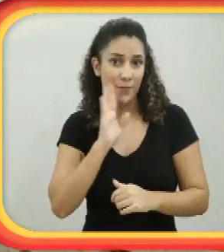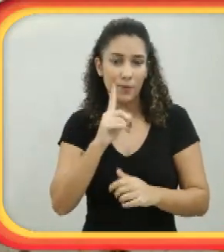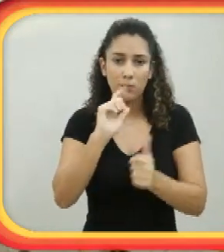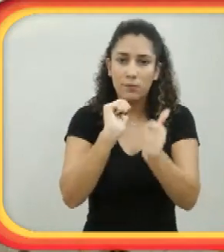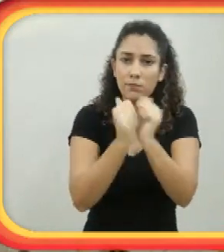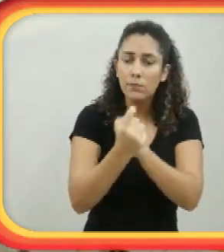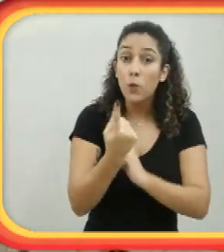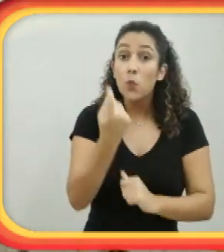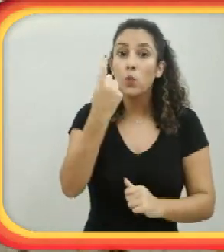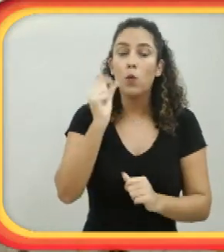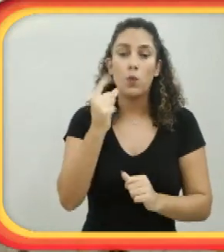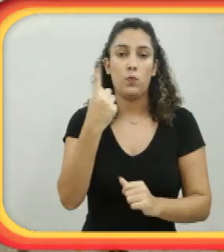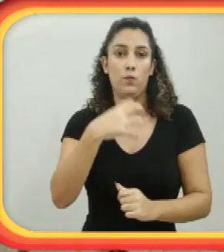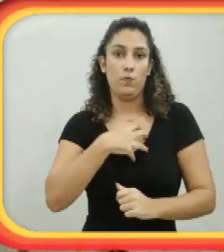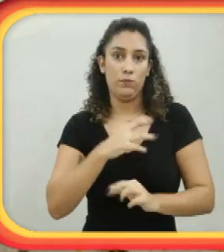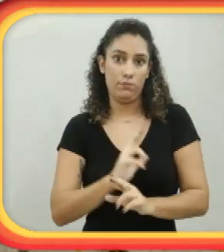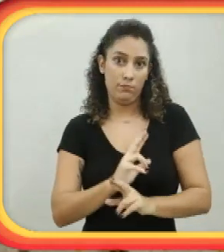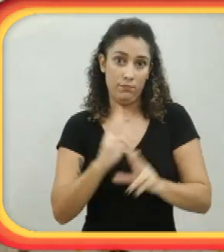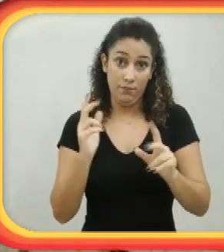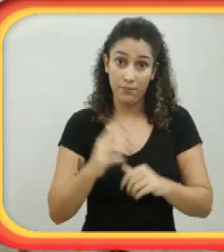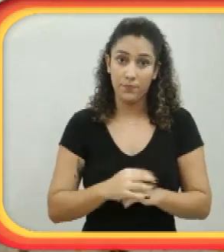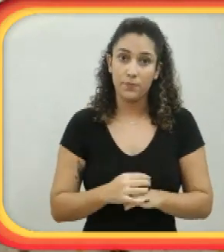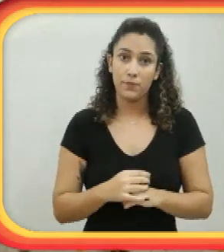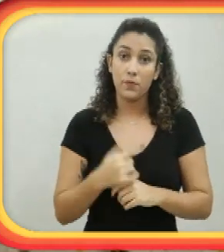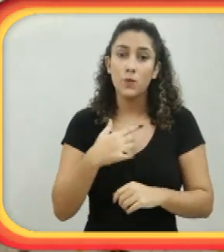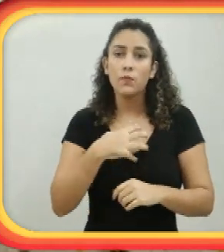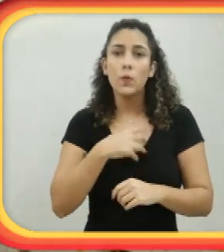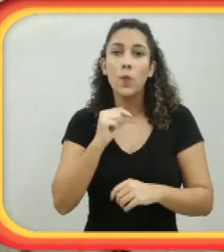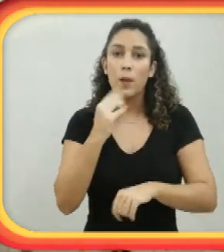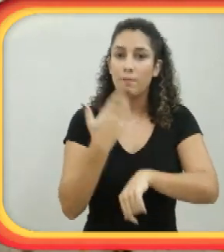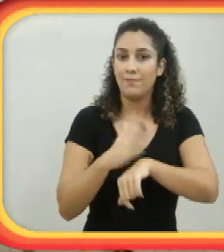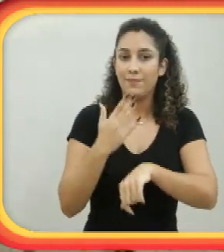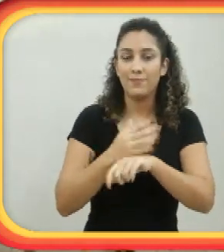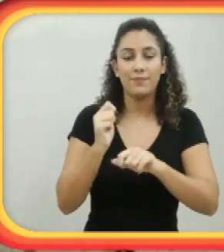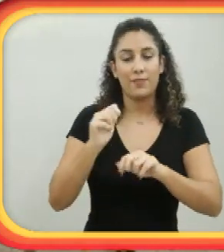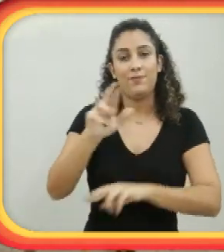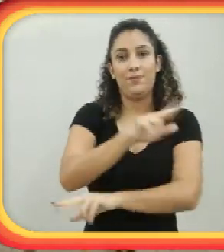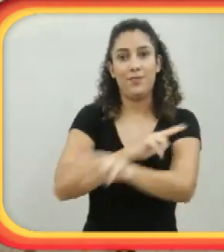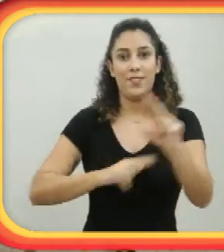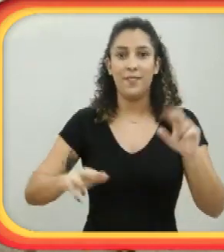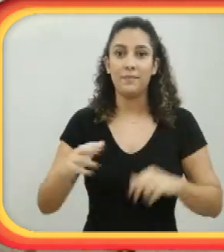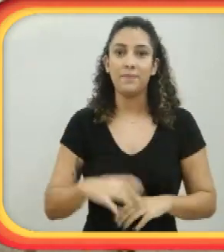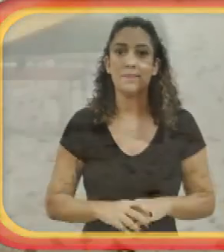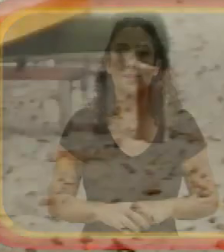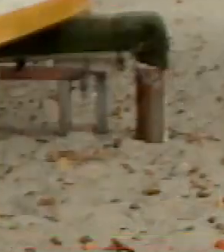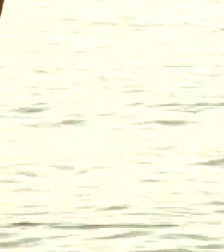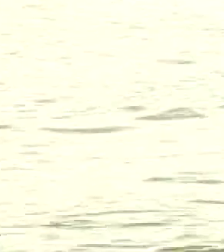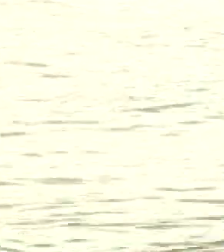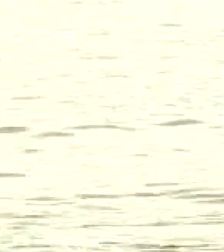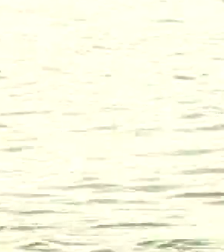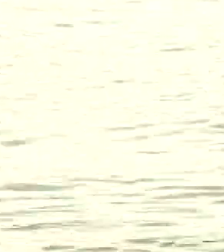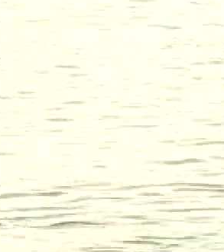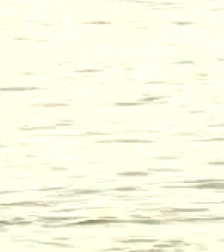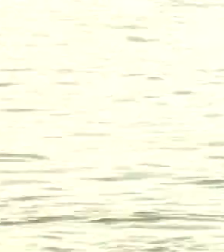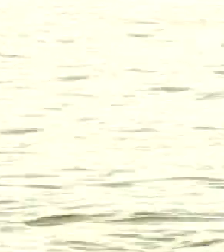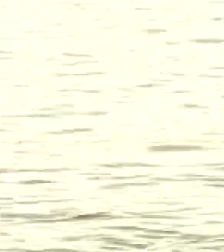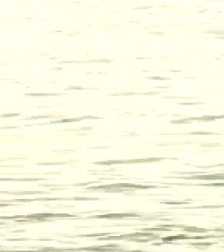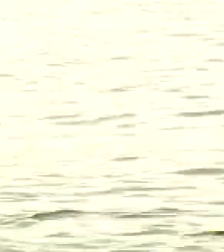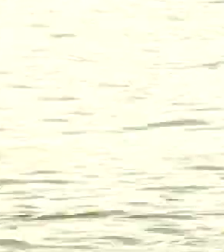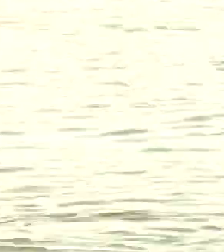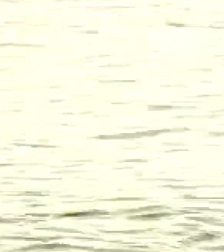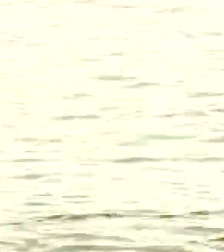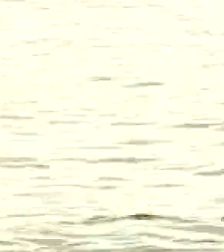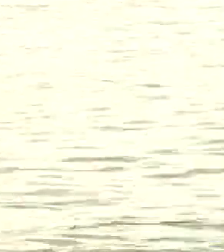igual. É uma coisa que a gente acha legal mesmo. O esporte é o único, a única forma, a forma de praticar pode ser diferente. Em pé à